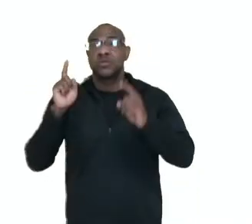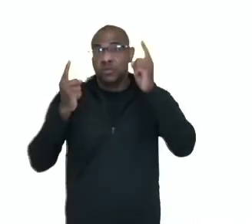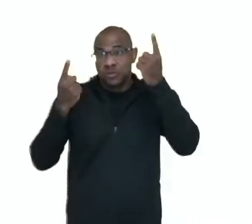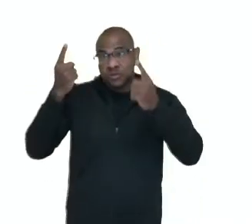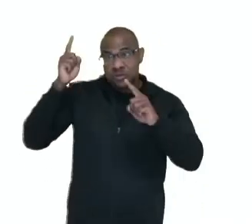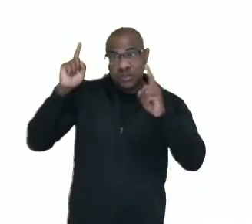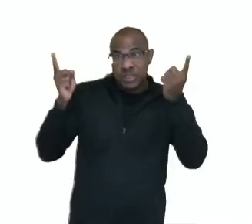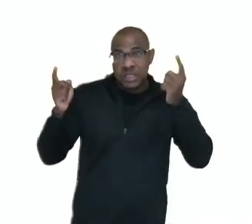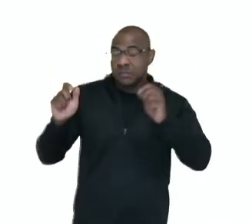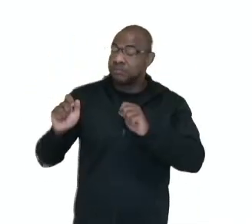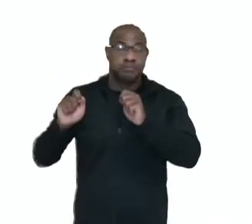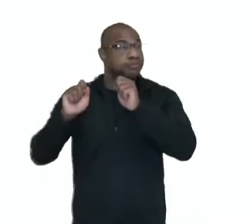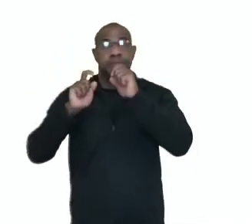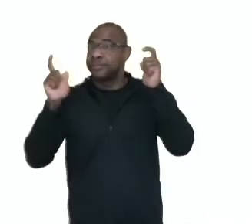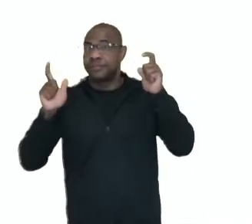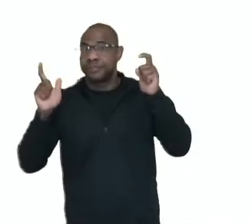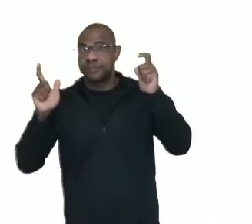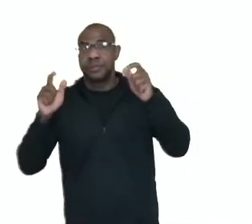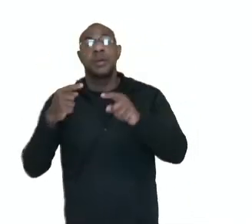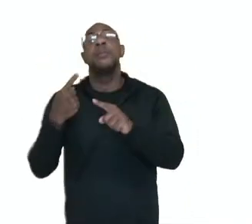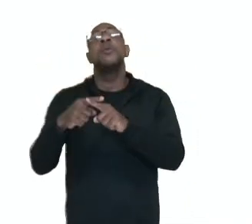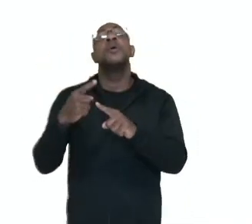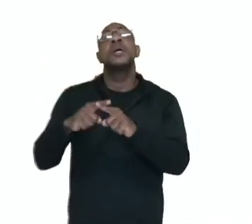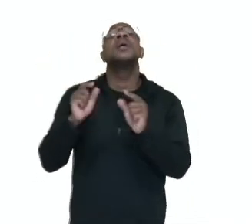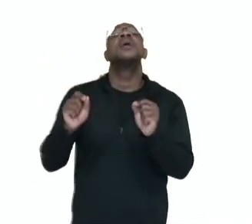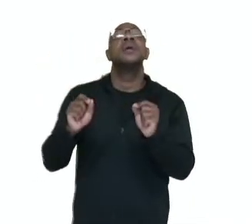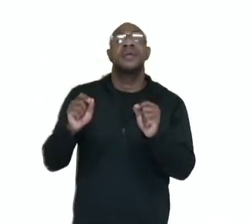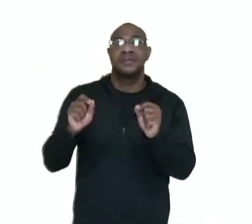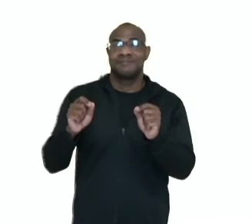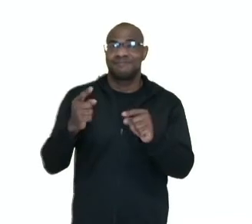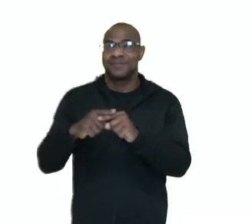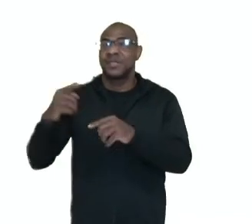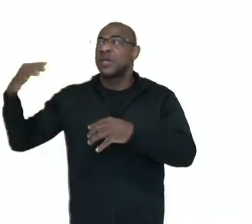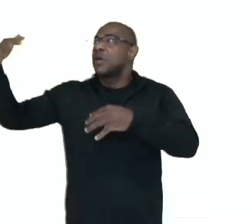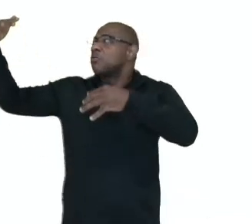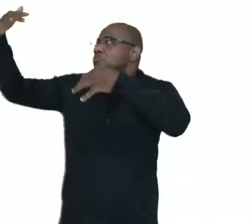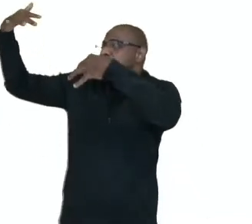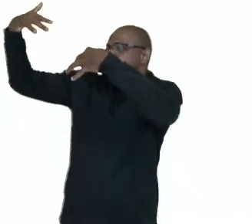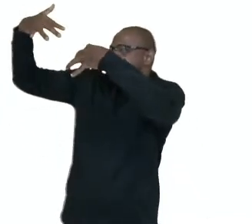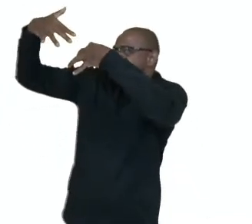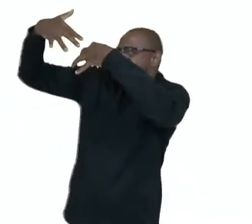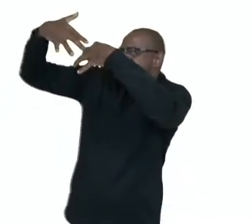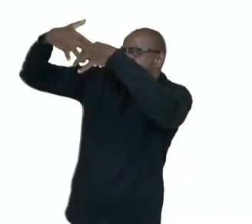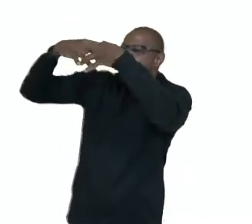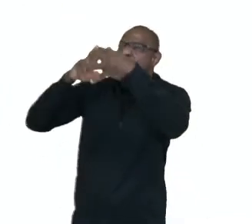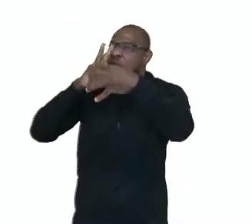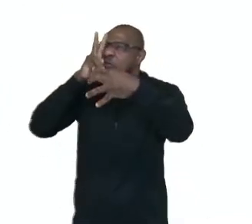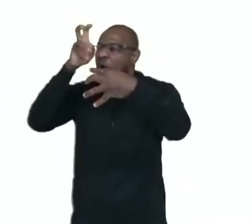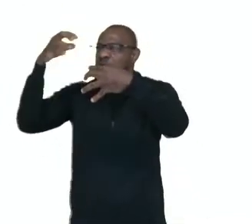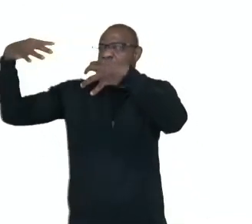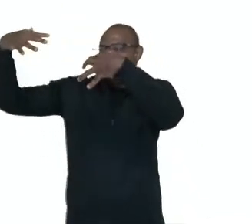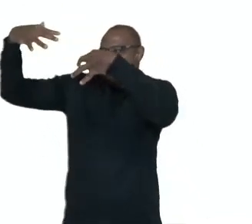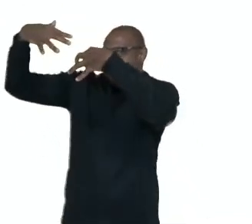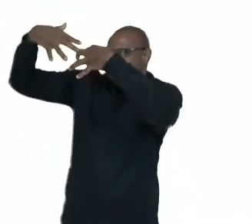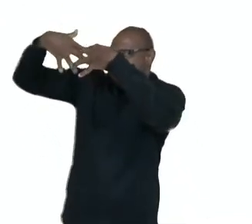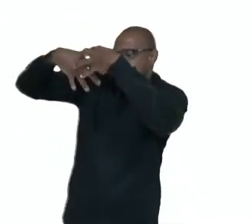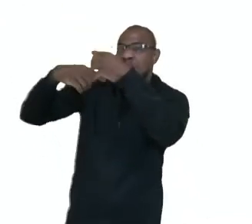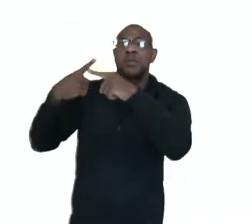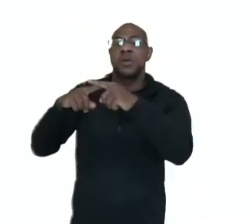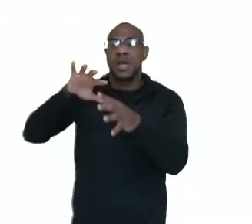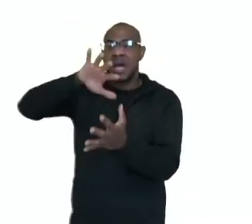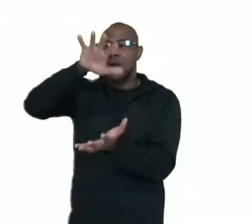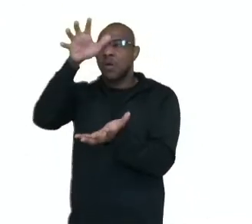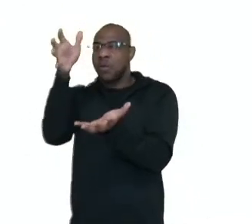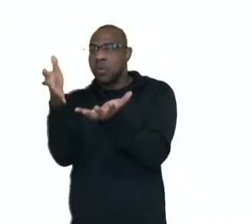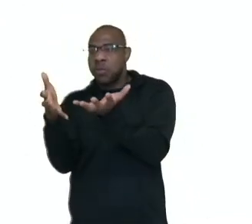de alerta por causa dos altos índices de radiação ultravioleta, consequência da diminuição da camada